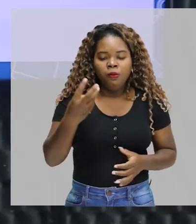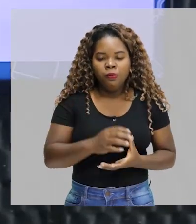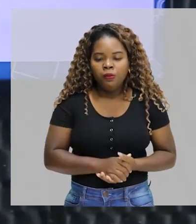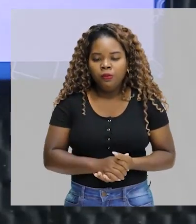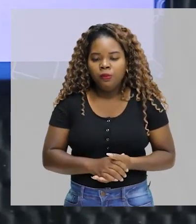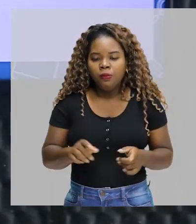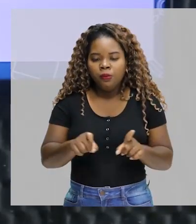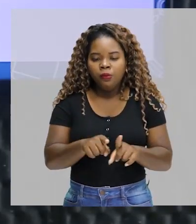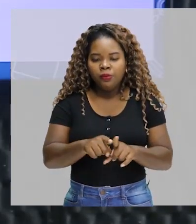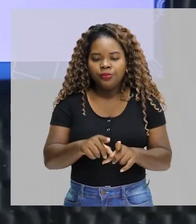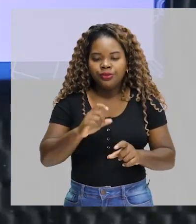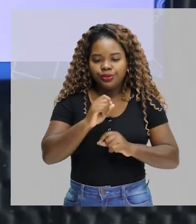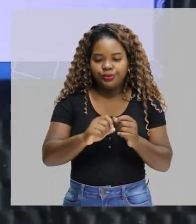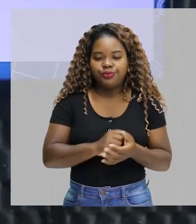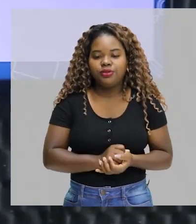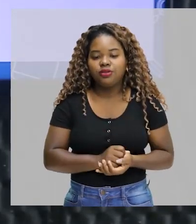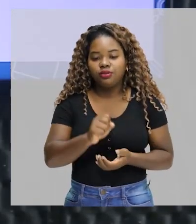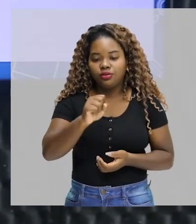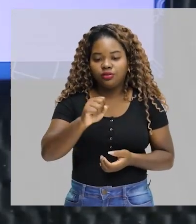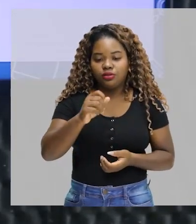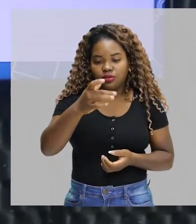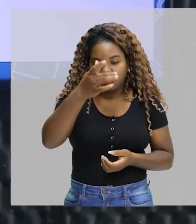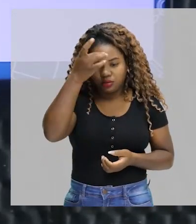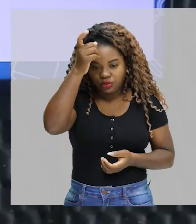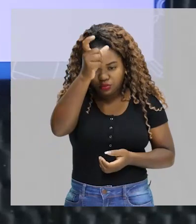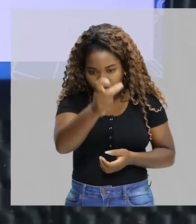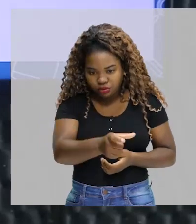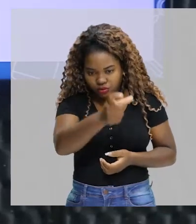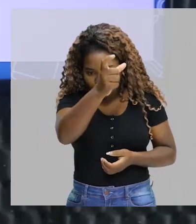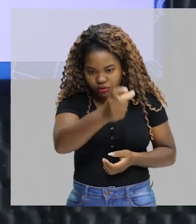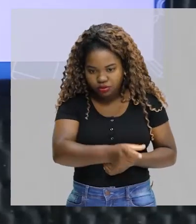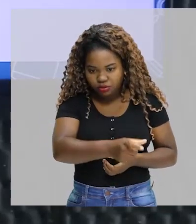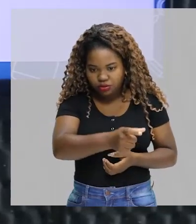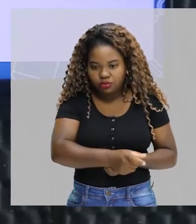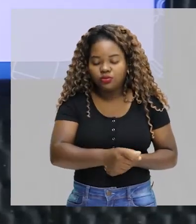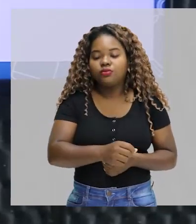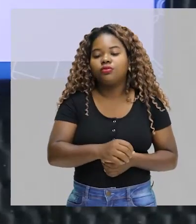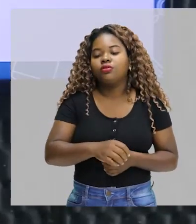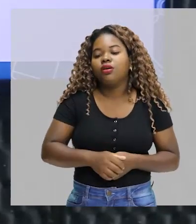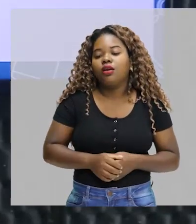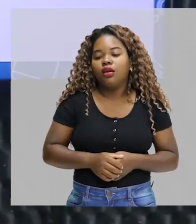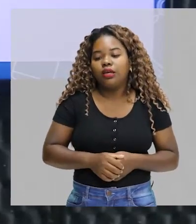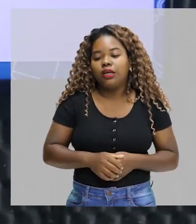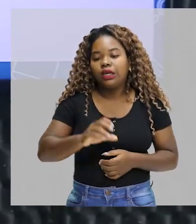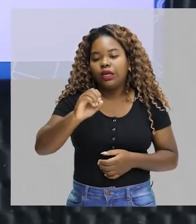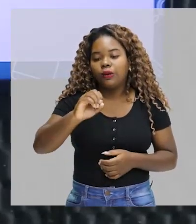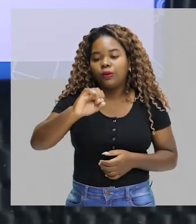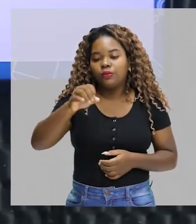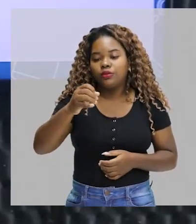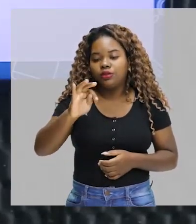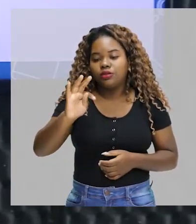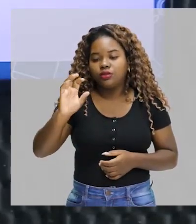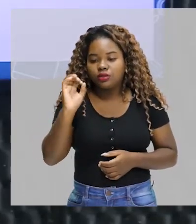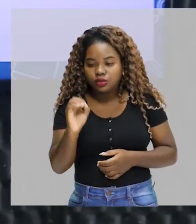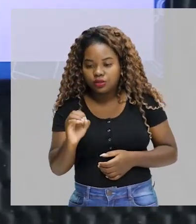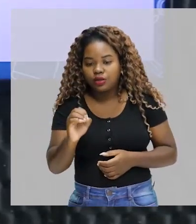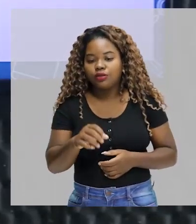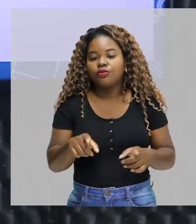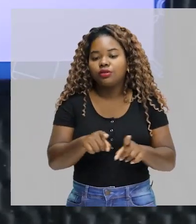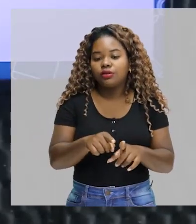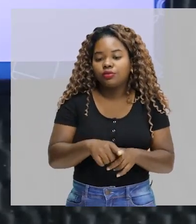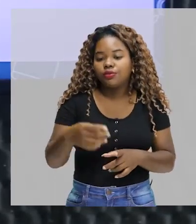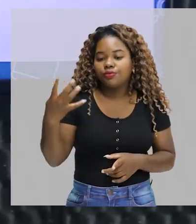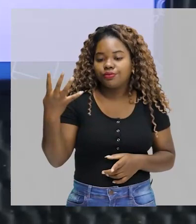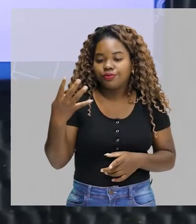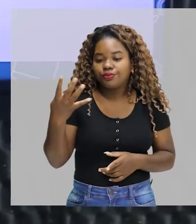pronomes pessoais, sujeito, objeto, dos adjetivos possessivos e dos pronomes